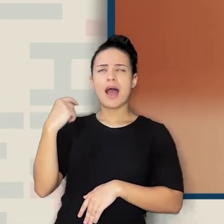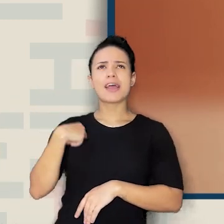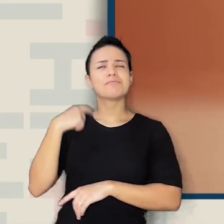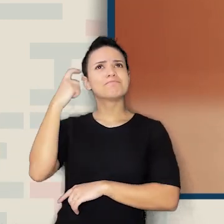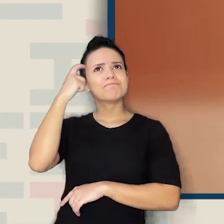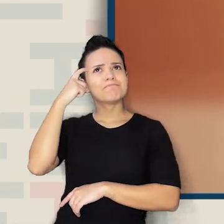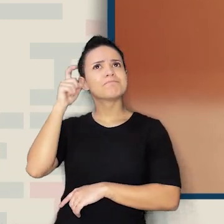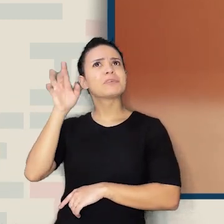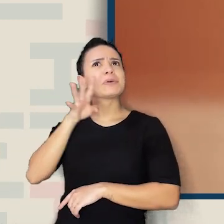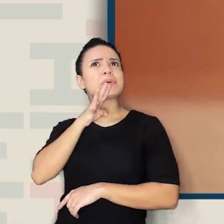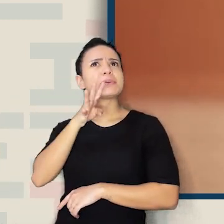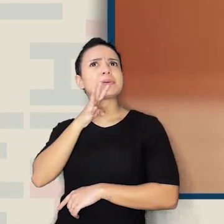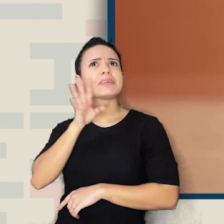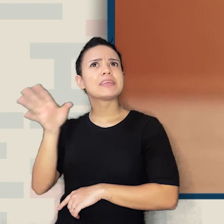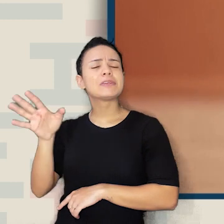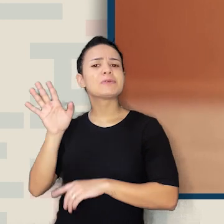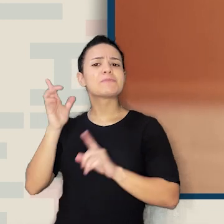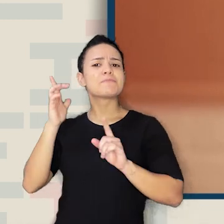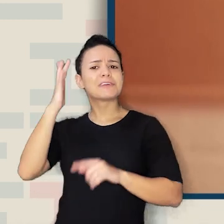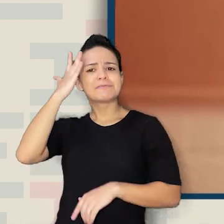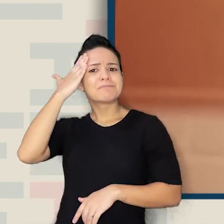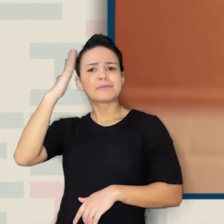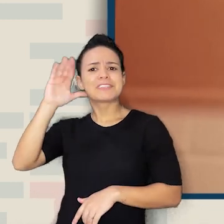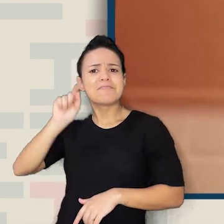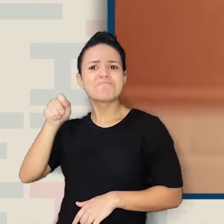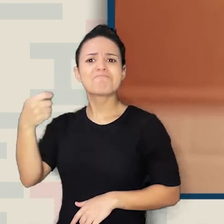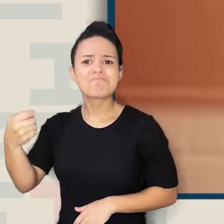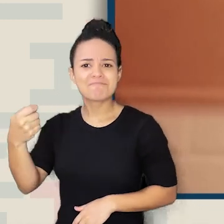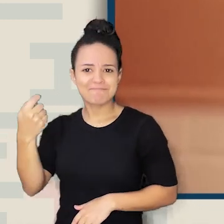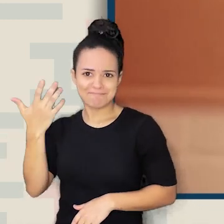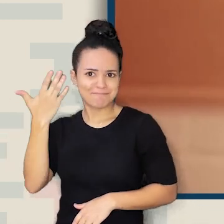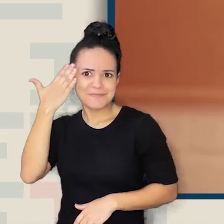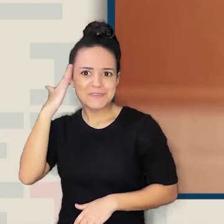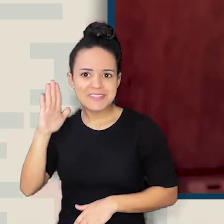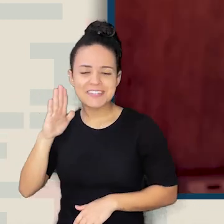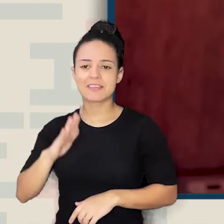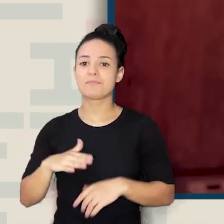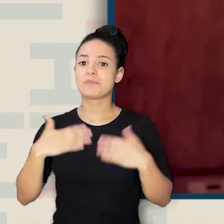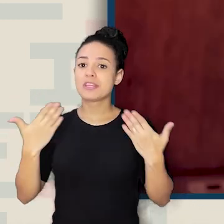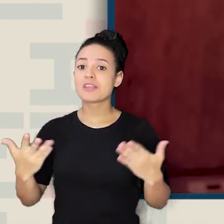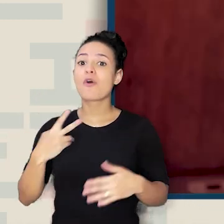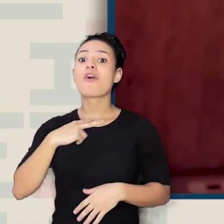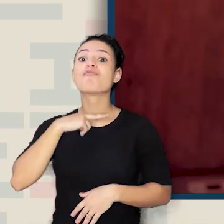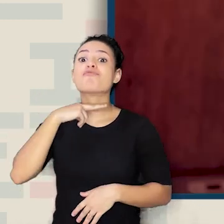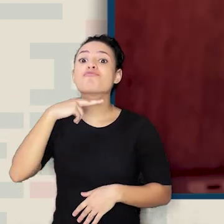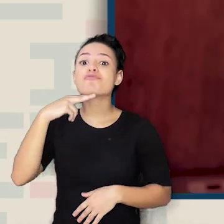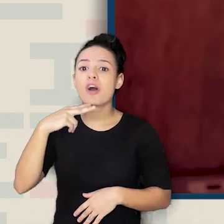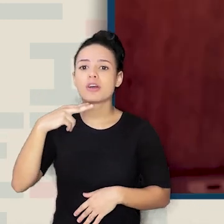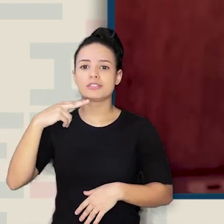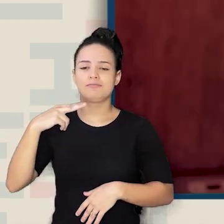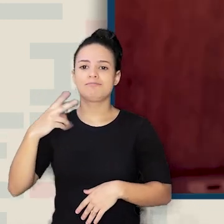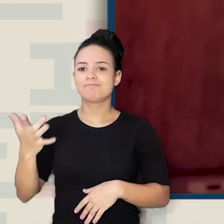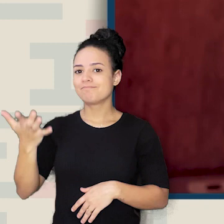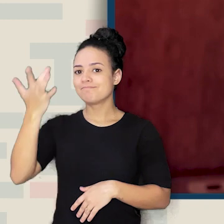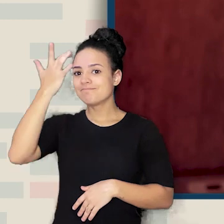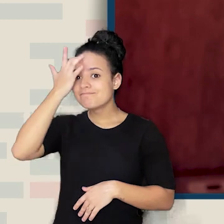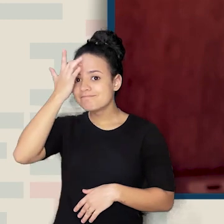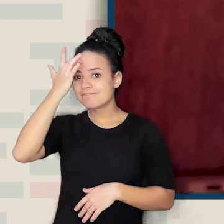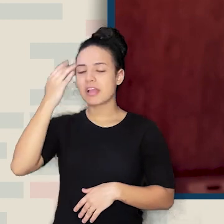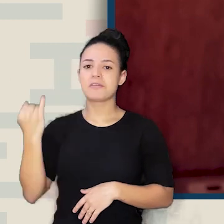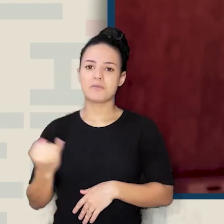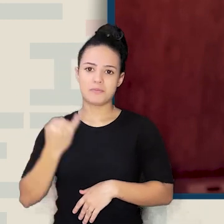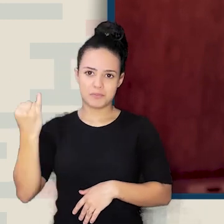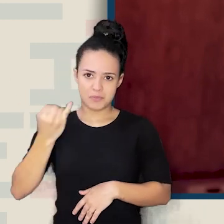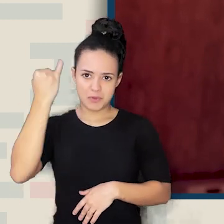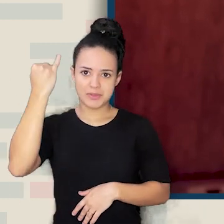não consigo detalhar. Ah, esse é fulano, por exemplo. Então o timbre de voz para a gente memorizar é importante assim, para a